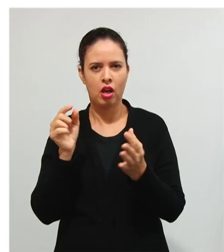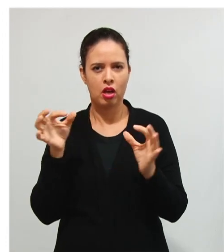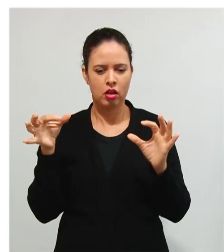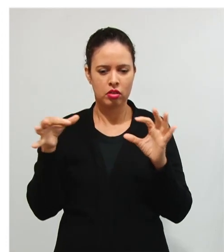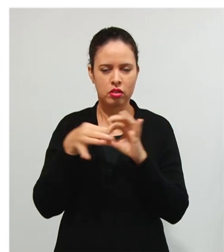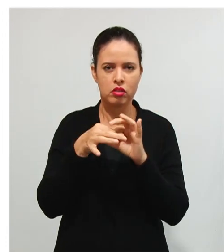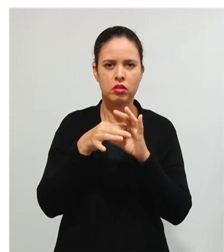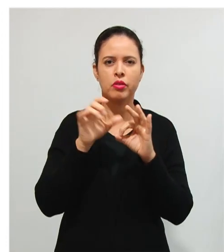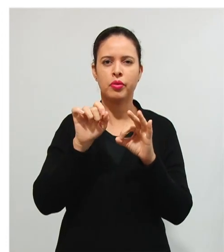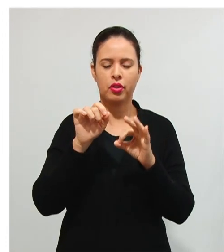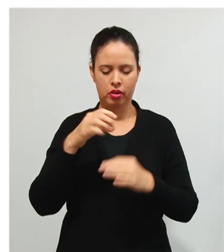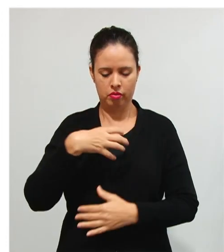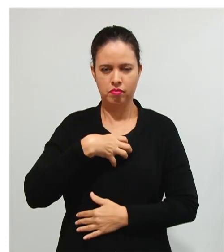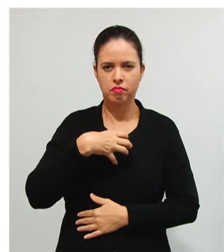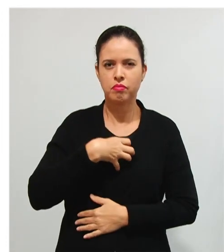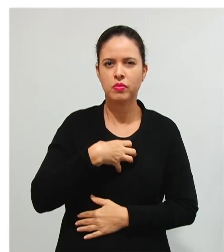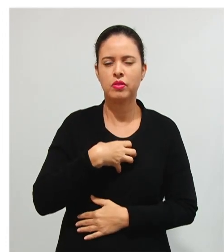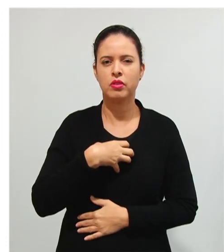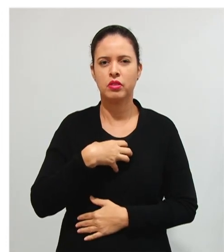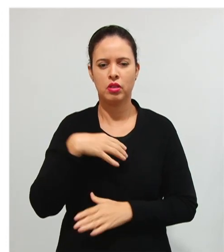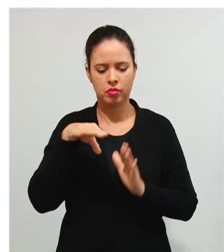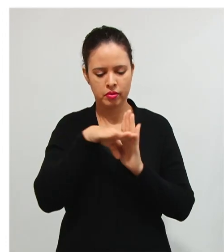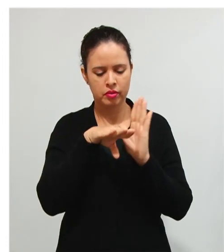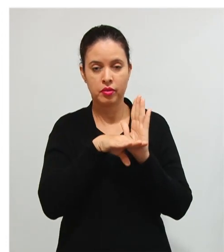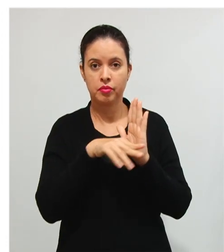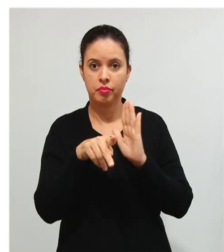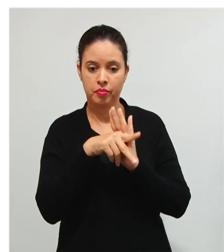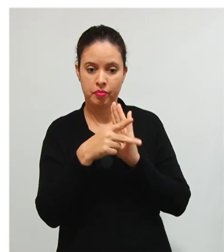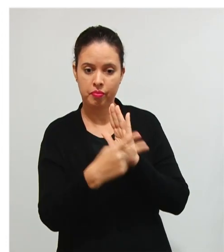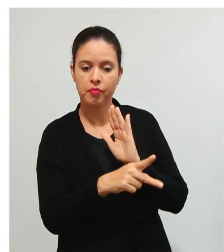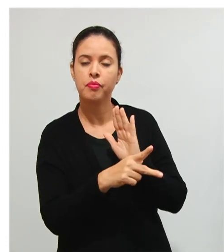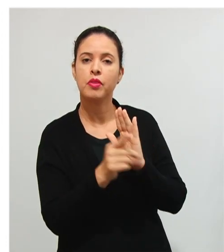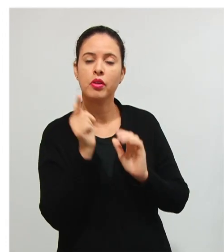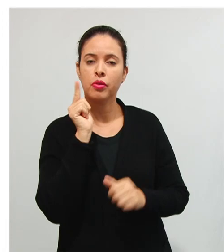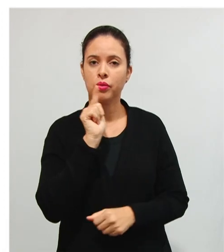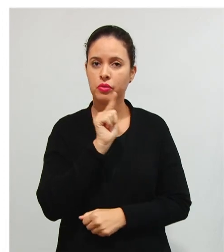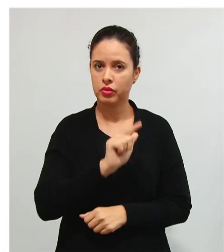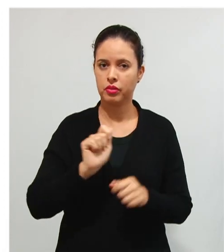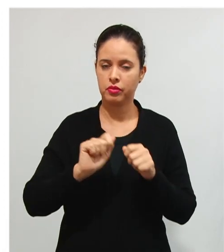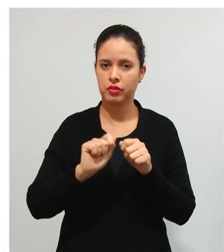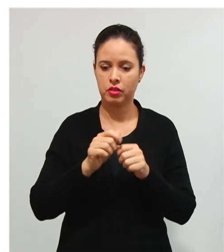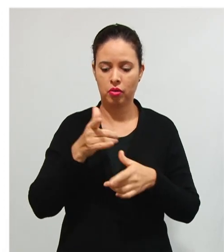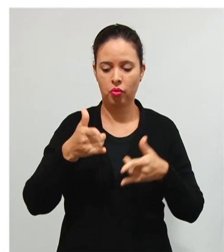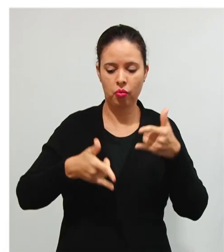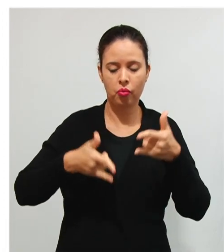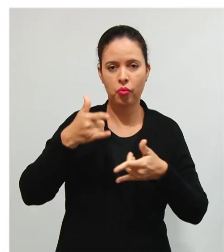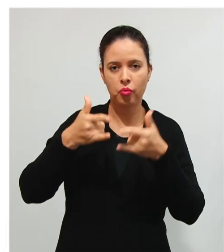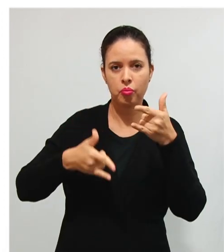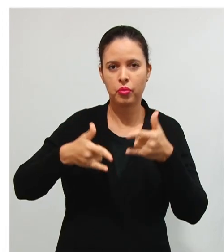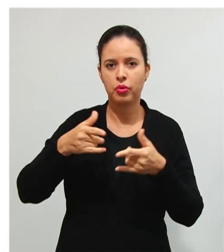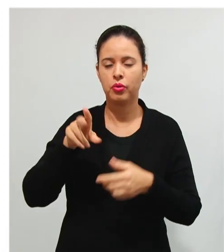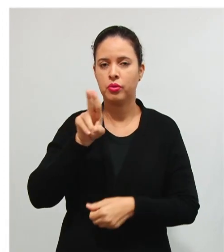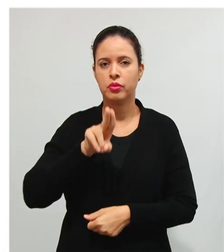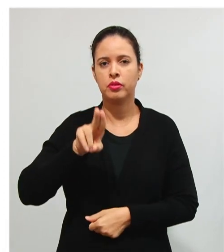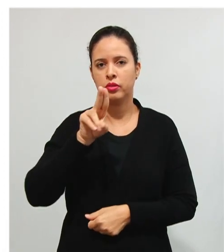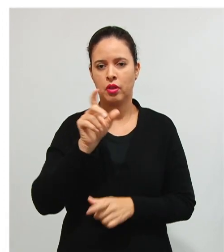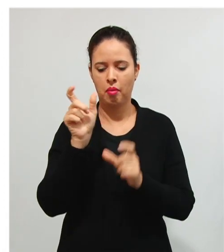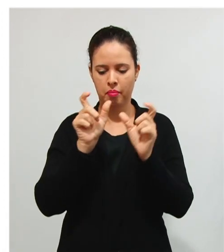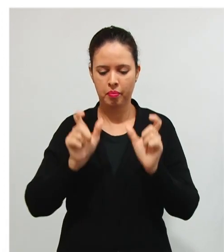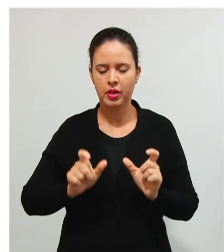disso você programar para essa placa. E aí você vai de fato construir um robô usando peças